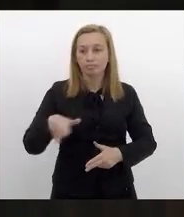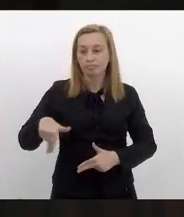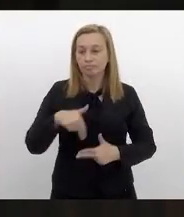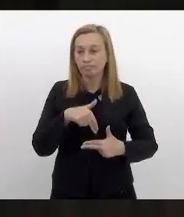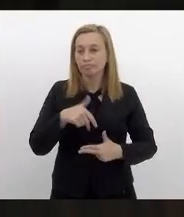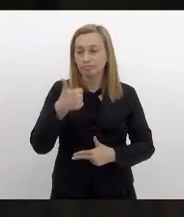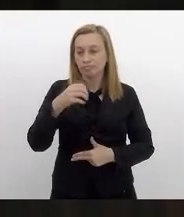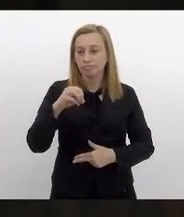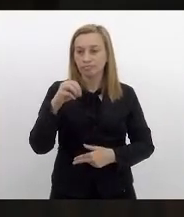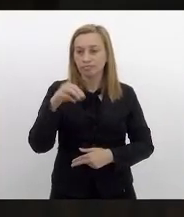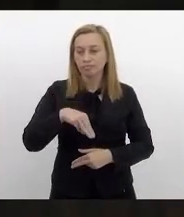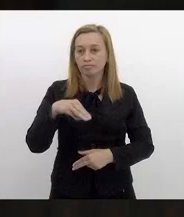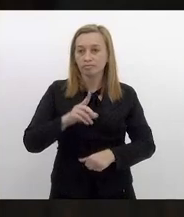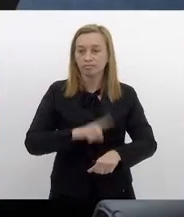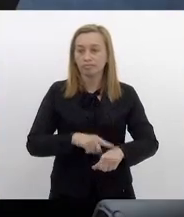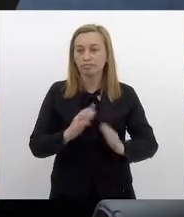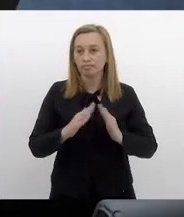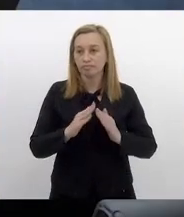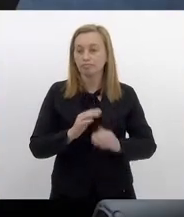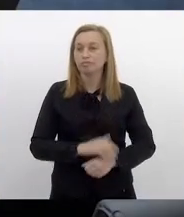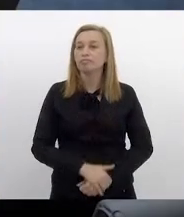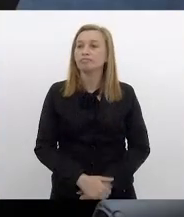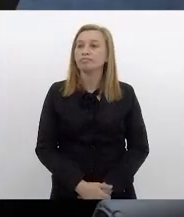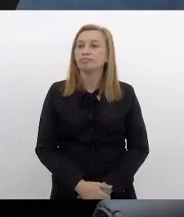10 minutos no tempo regimental.